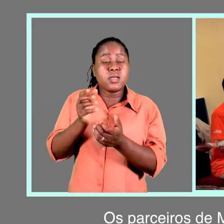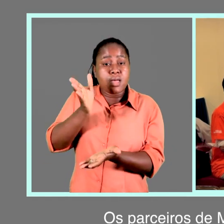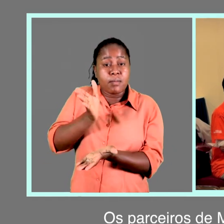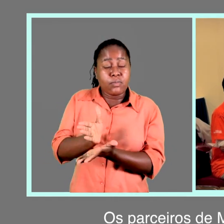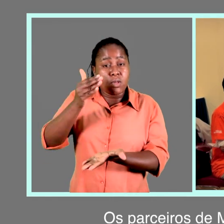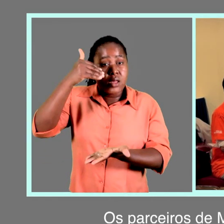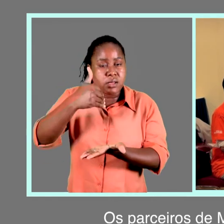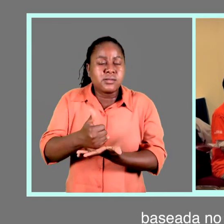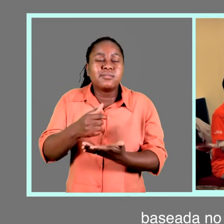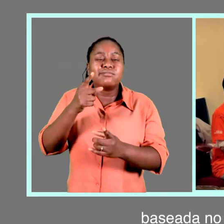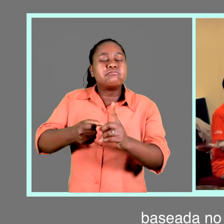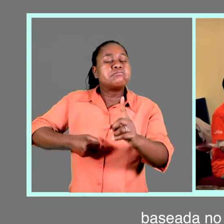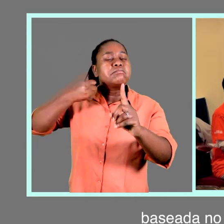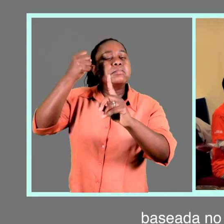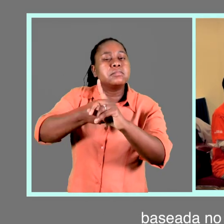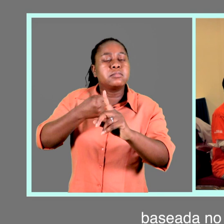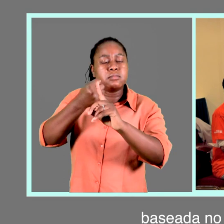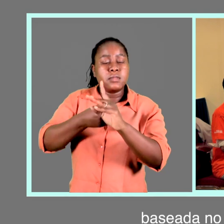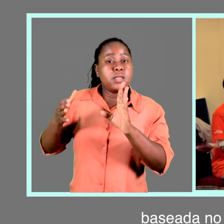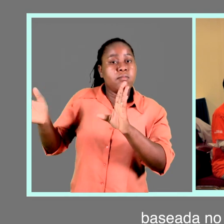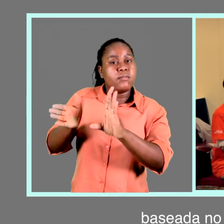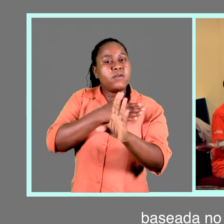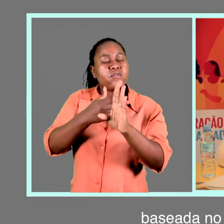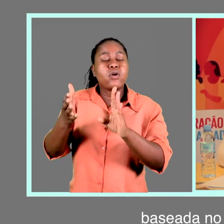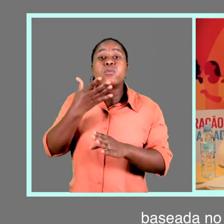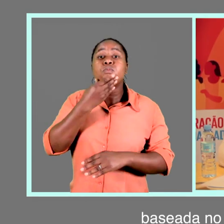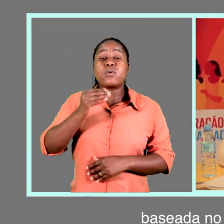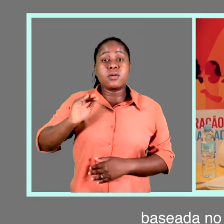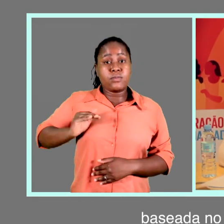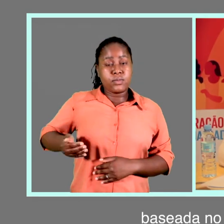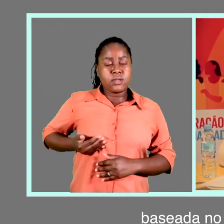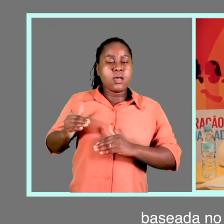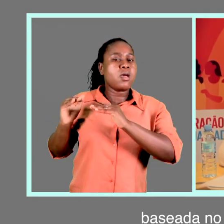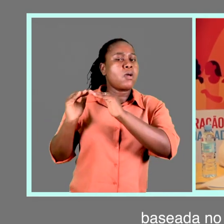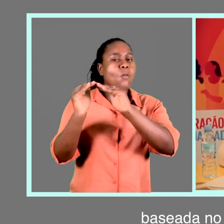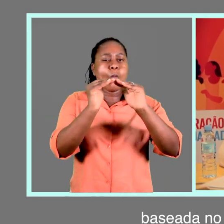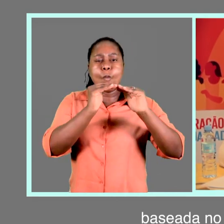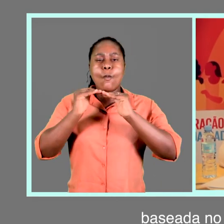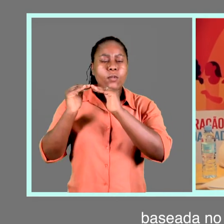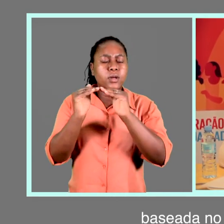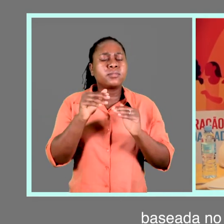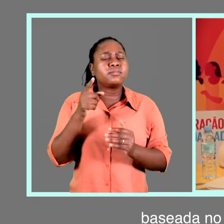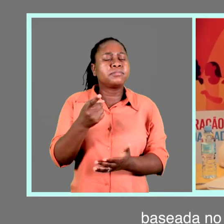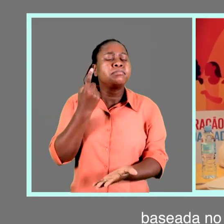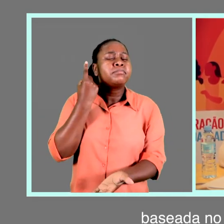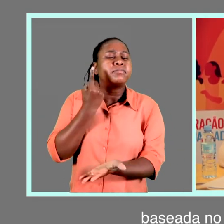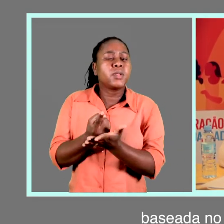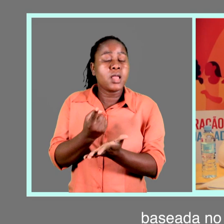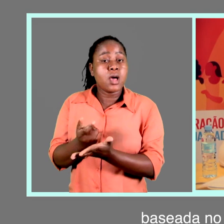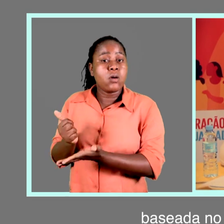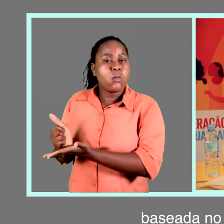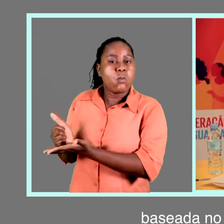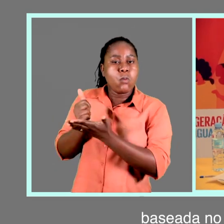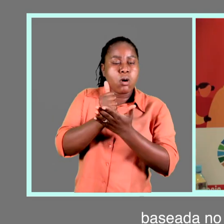de estratégias de combate à violência baseada no género comprometem-se a continuar